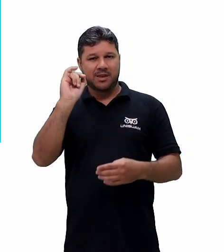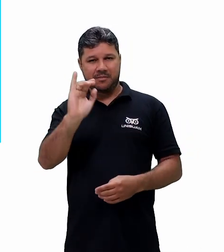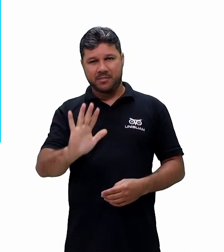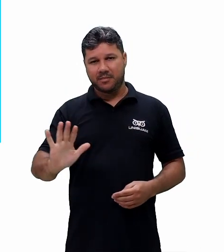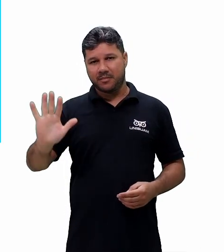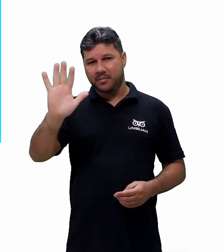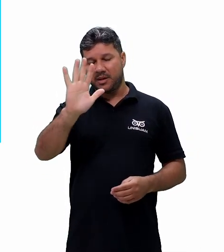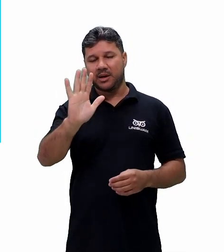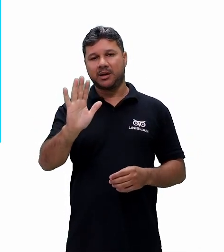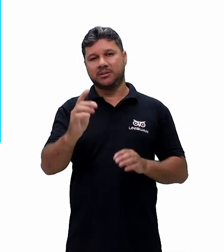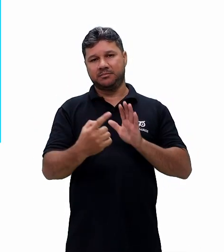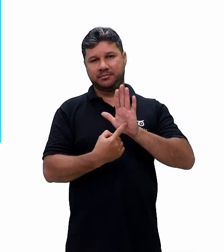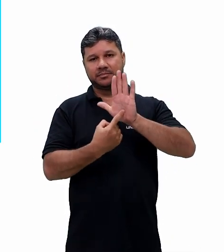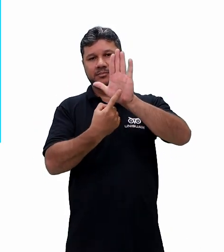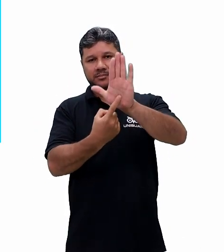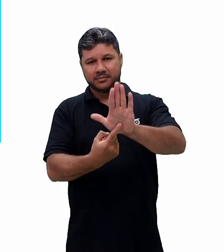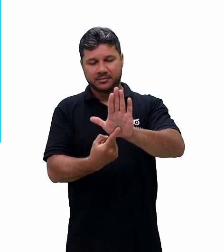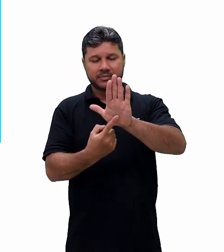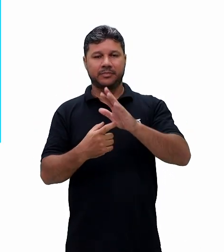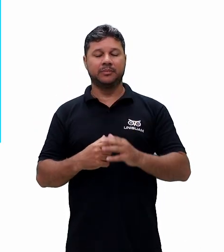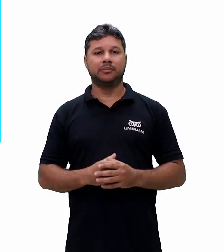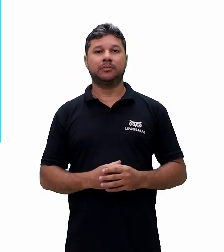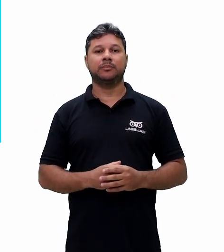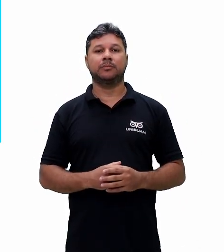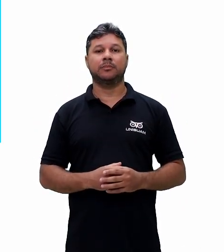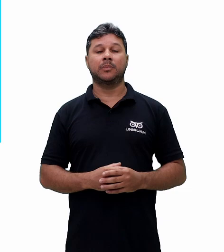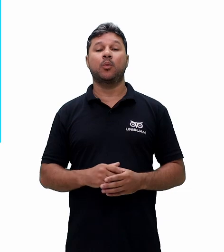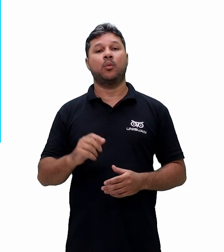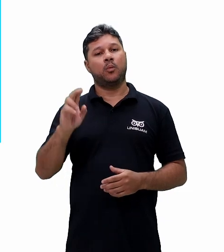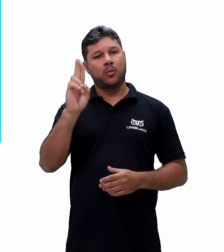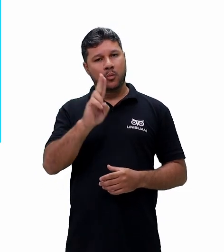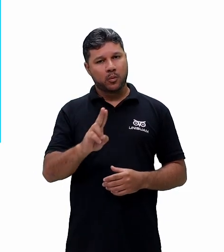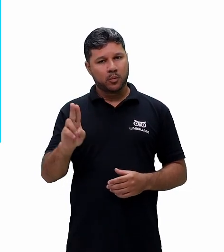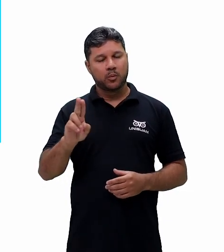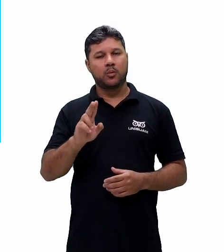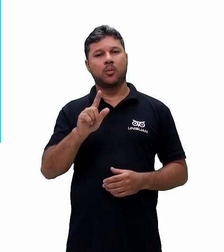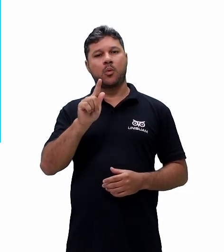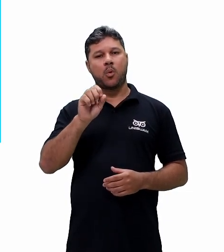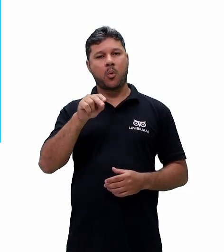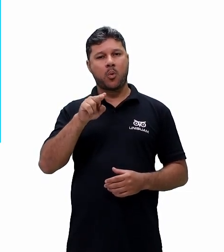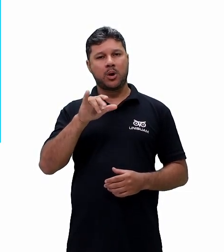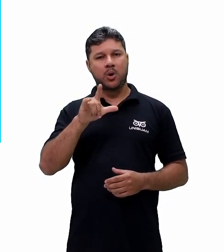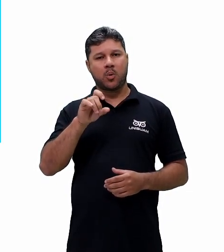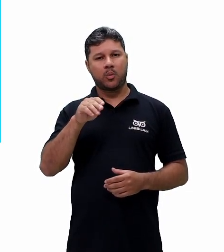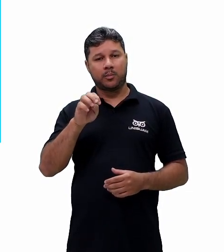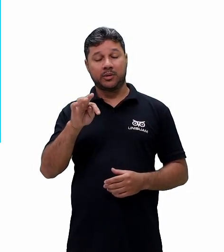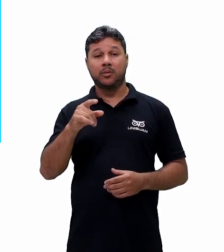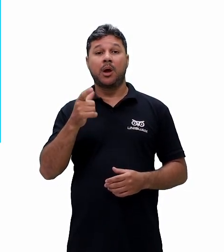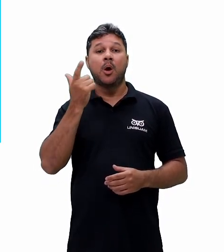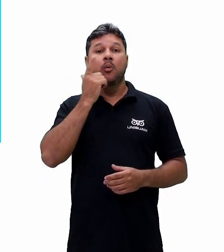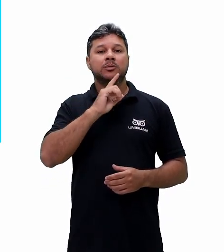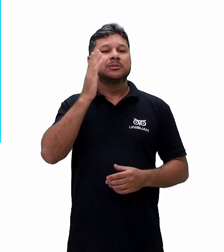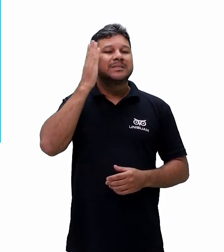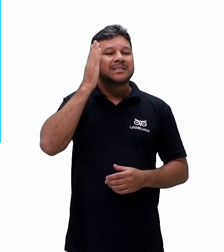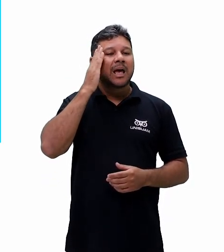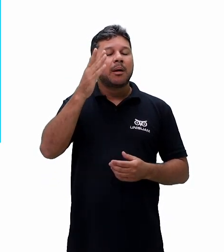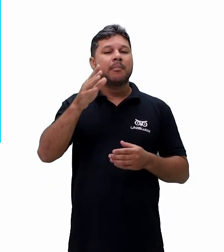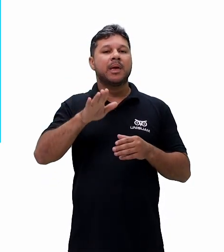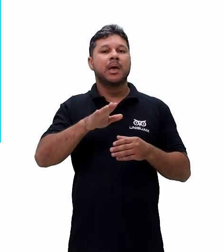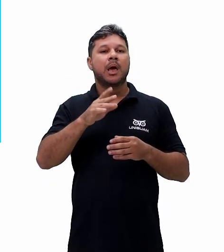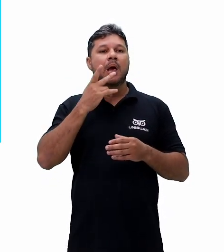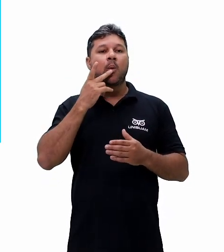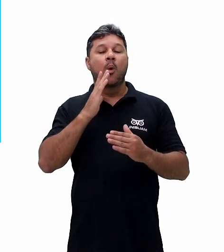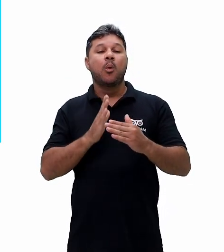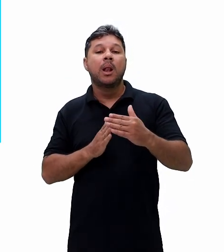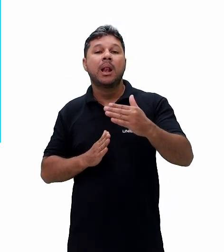na imagem ilustrada neste slide. Então, utilizando um goniômetro, eu consigo medir a amplitude